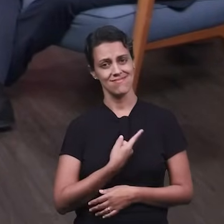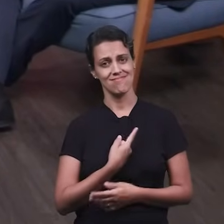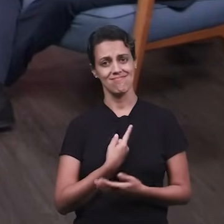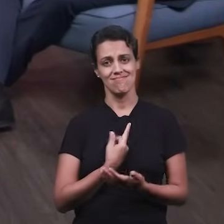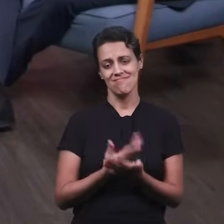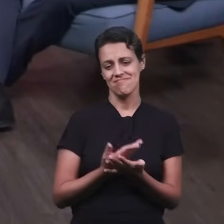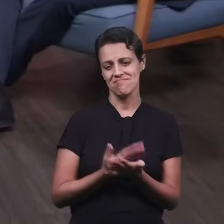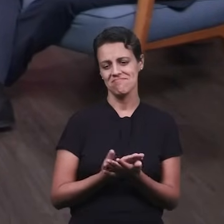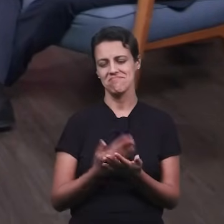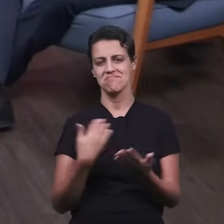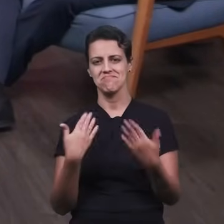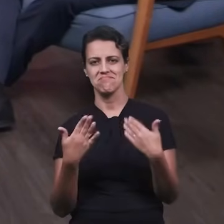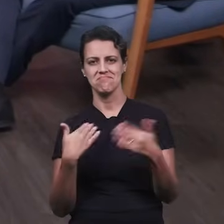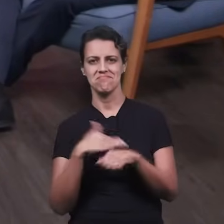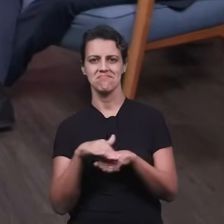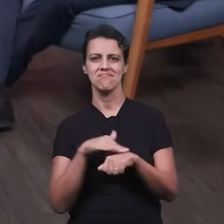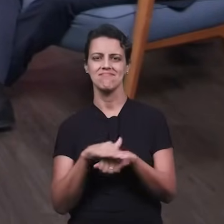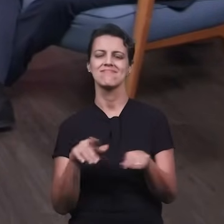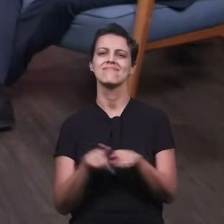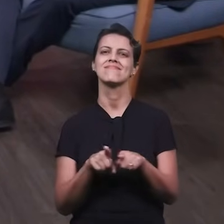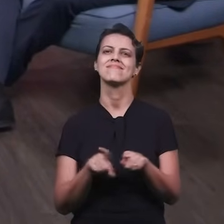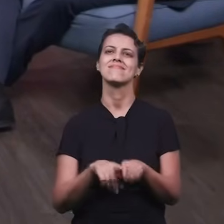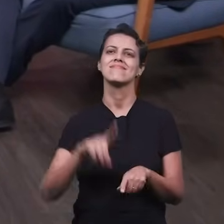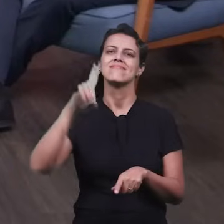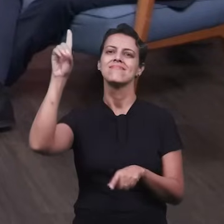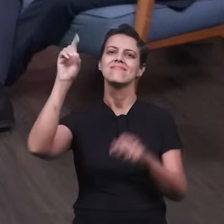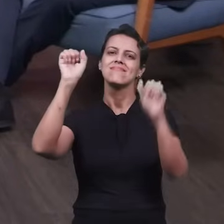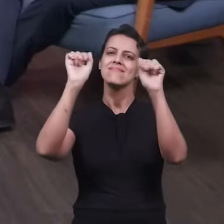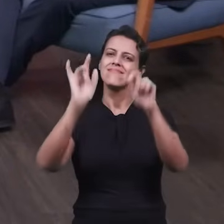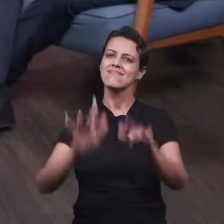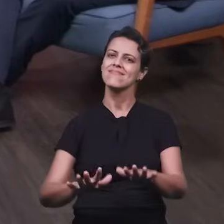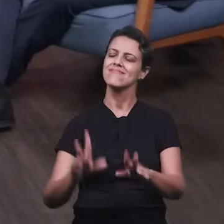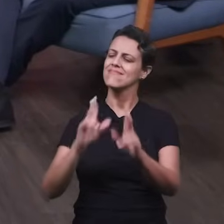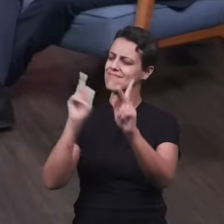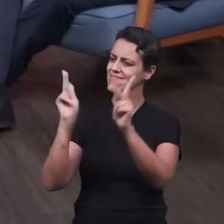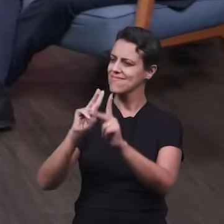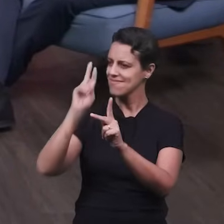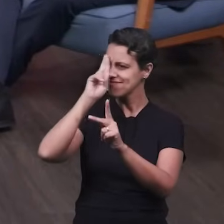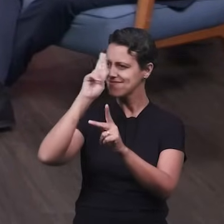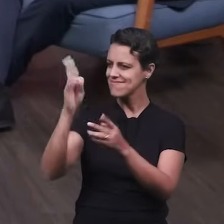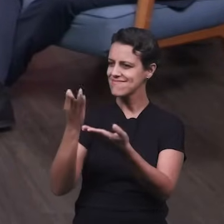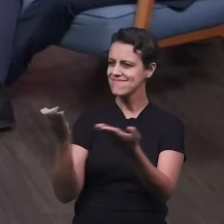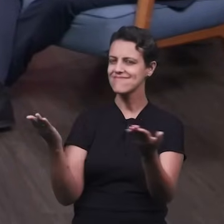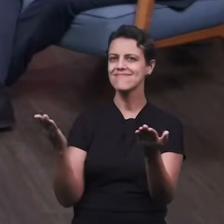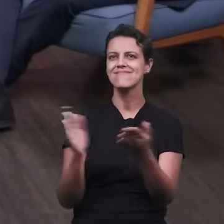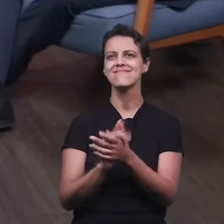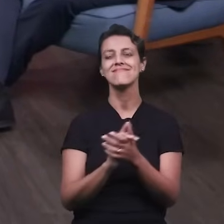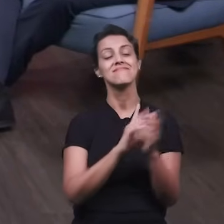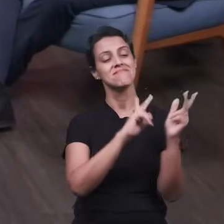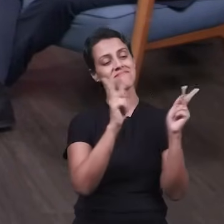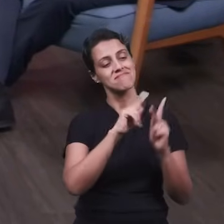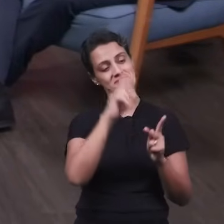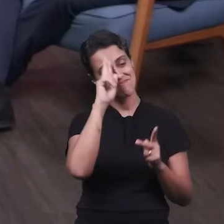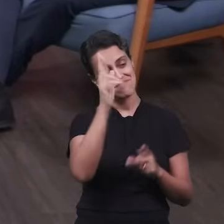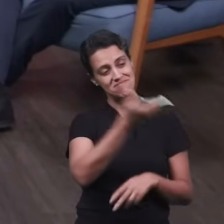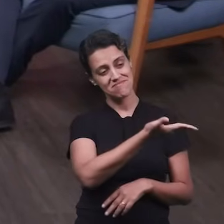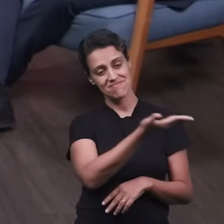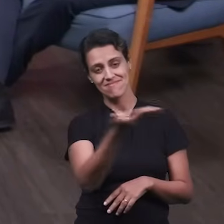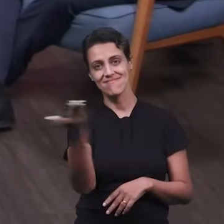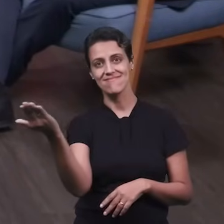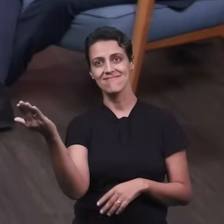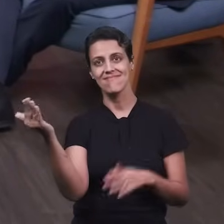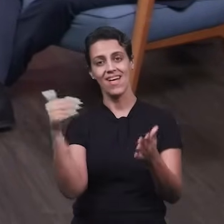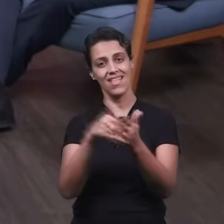nós no estúdio e com os irmãos que estão participando conosco de casa. Deus abençoe. Sérgio, Pai, Senhor. Amém. Pai de São